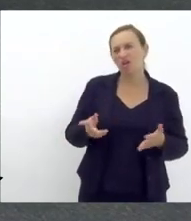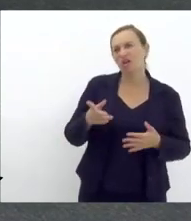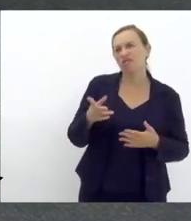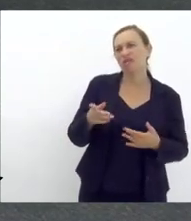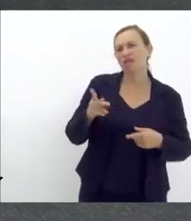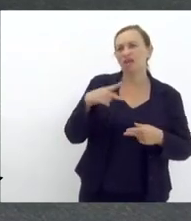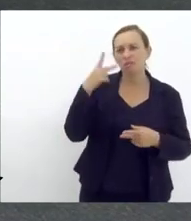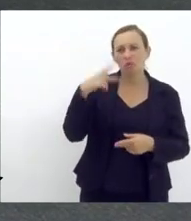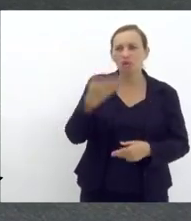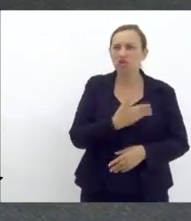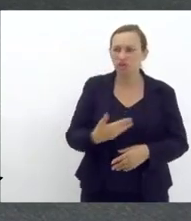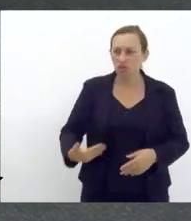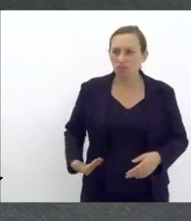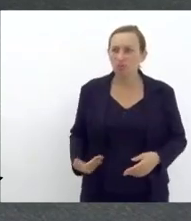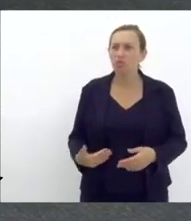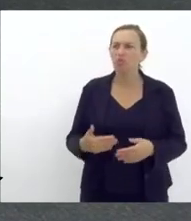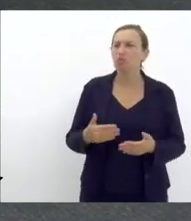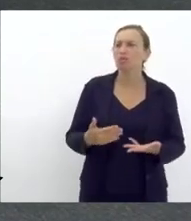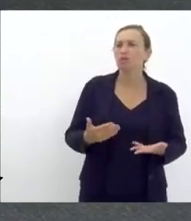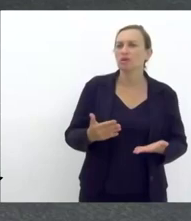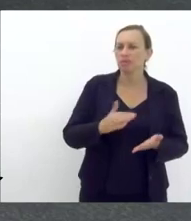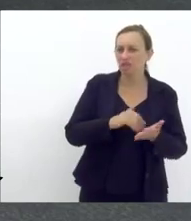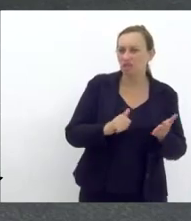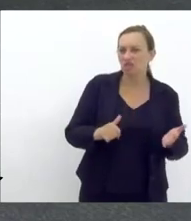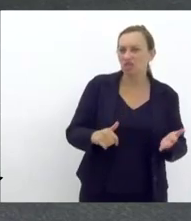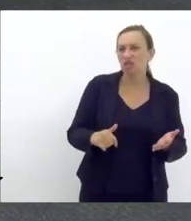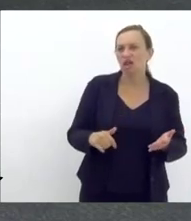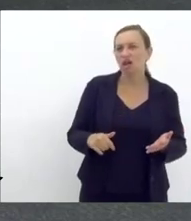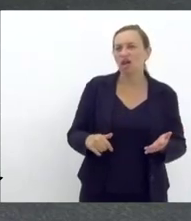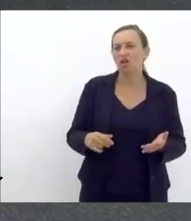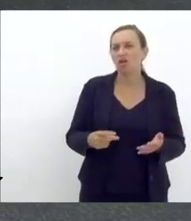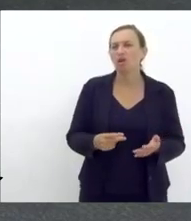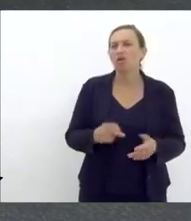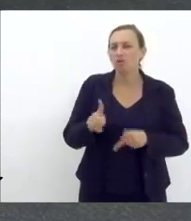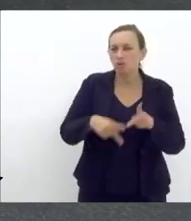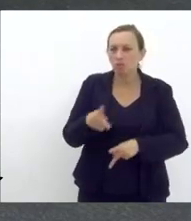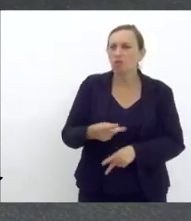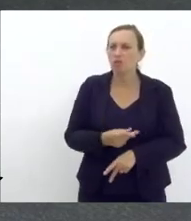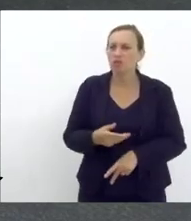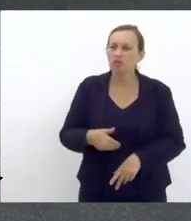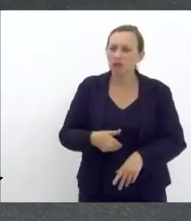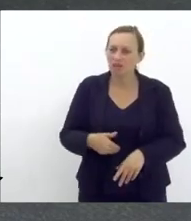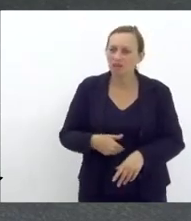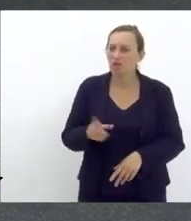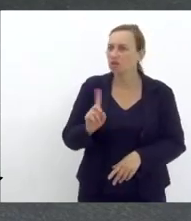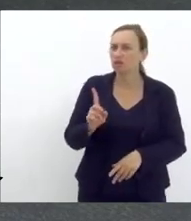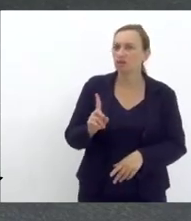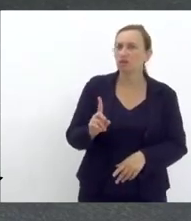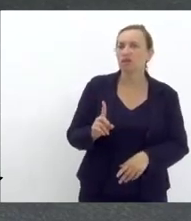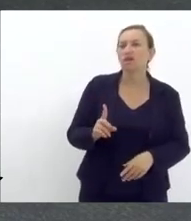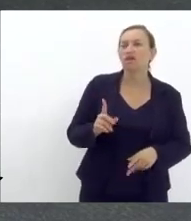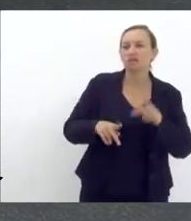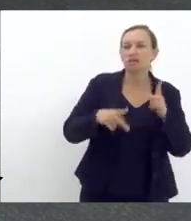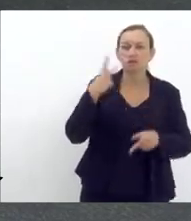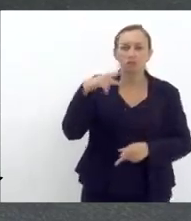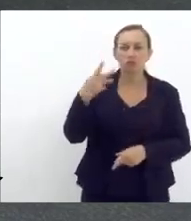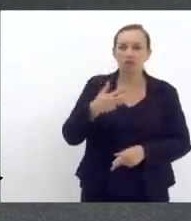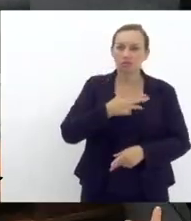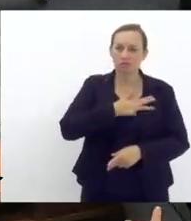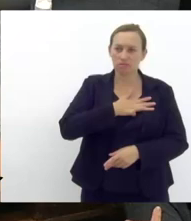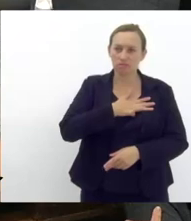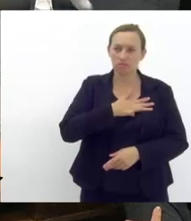política pública para matar a fome do povo não isso é política do partido dos trabalhadores e de Luiz Inácio Lula da